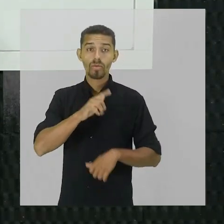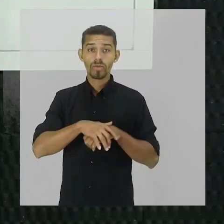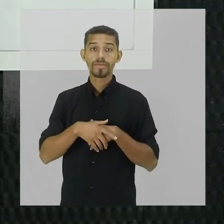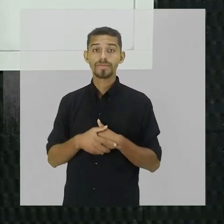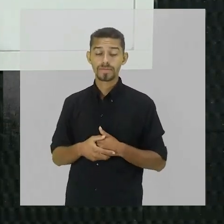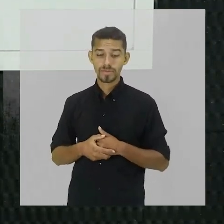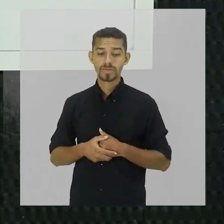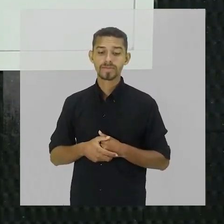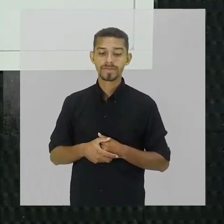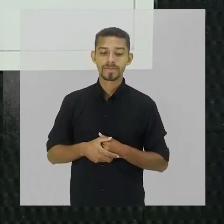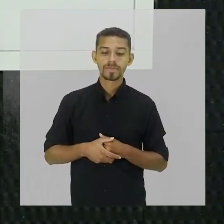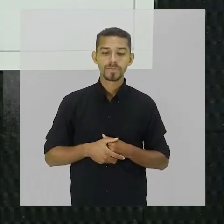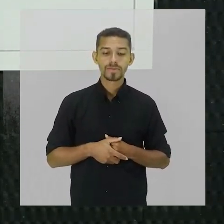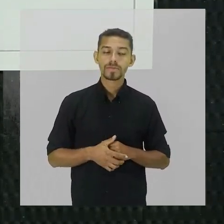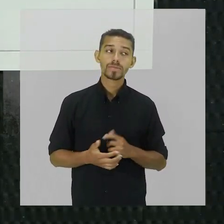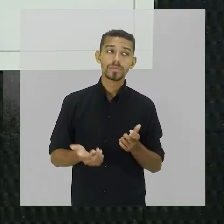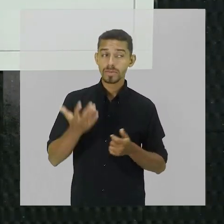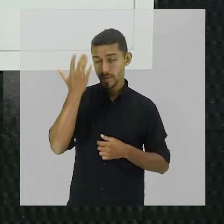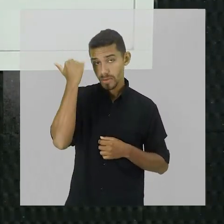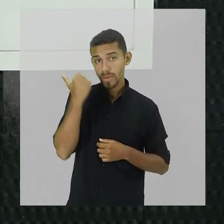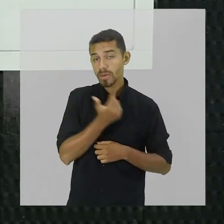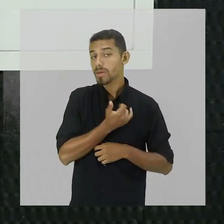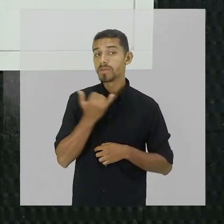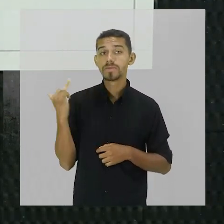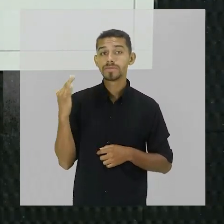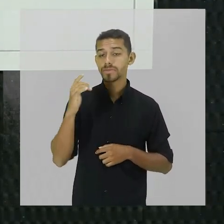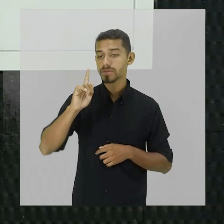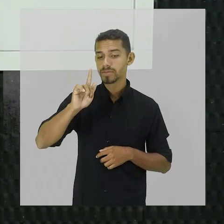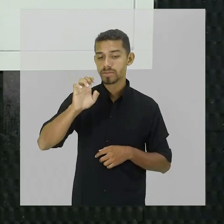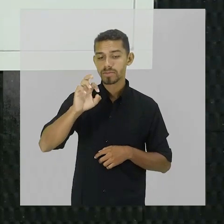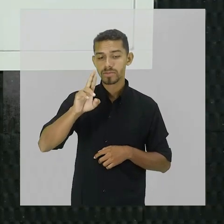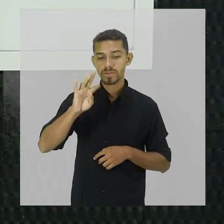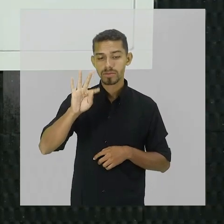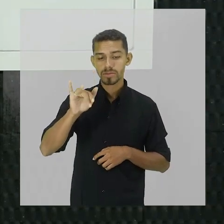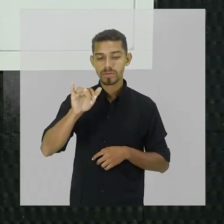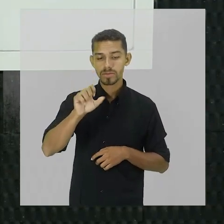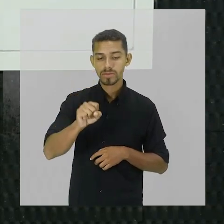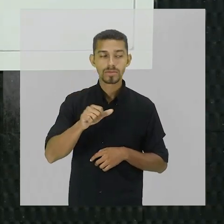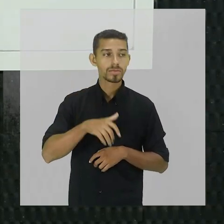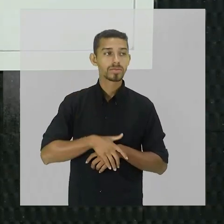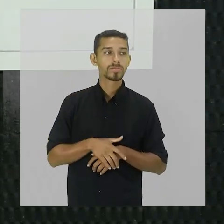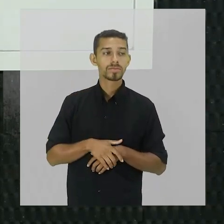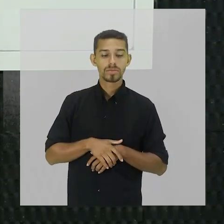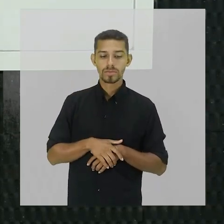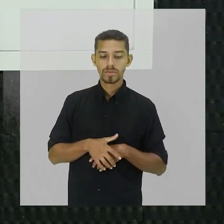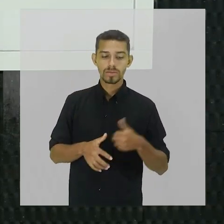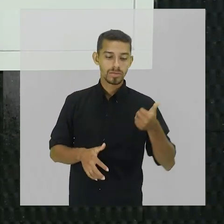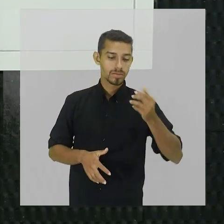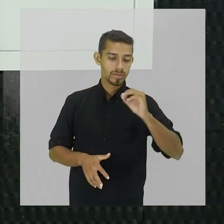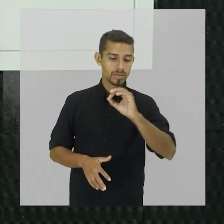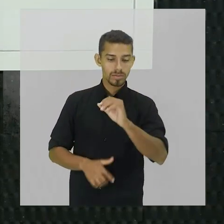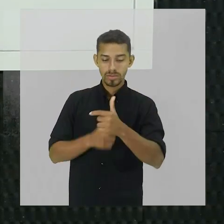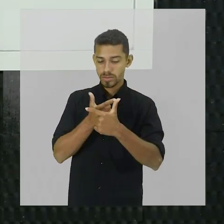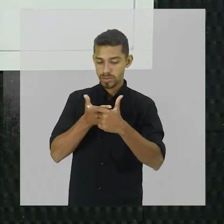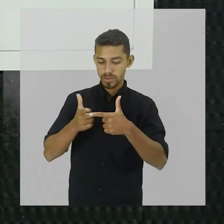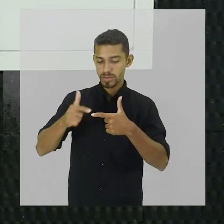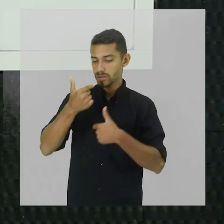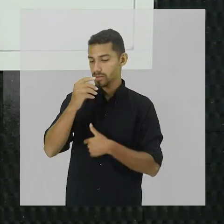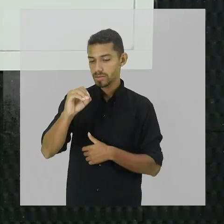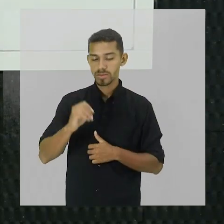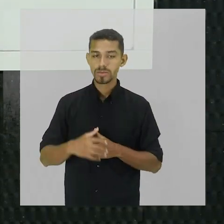cone. Então, para eu saber quanto é que é essa geratriz, basta eu pegar esses 100 metros de cano e dividir por 20.